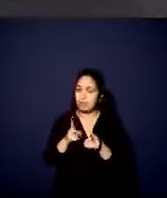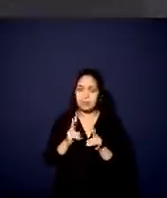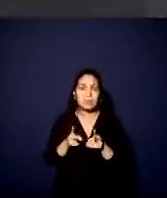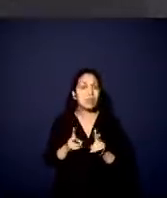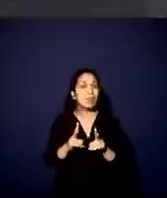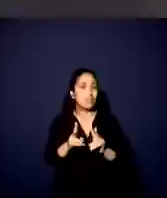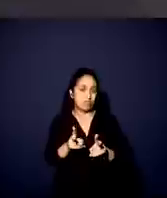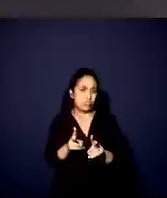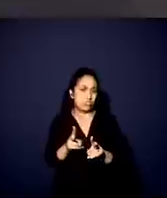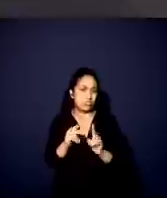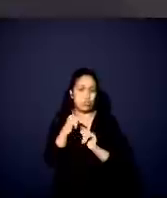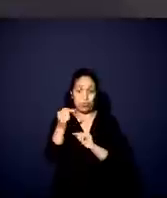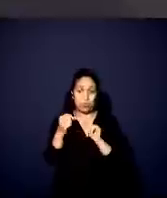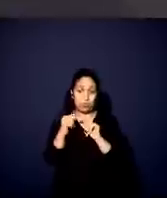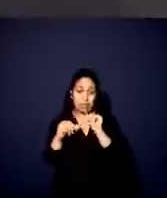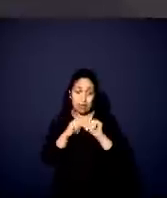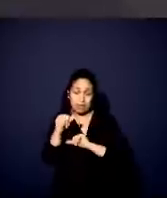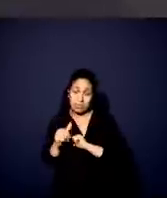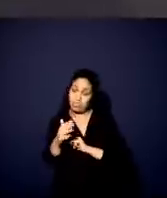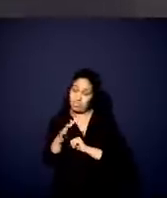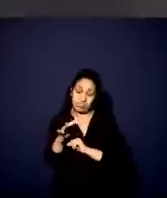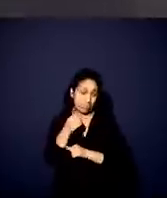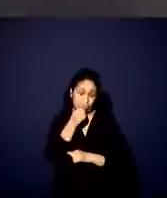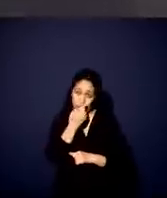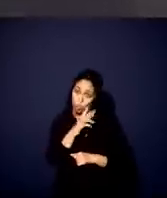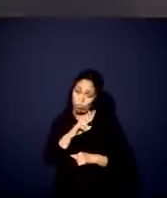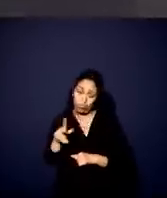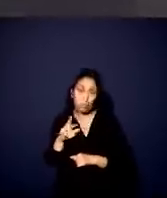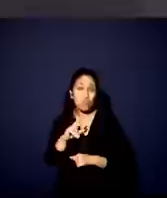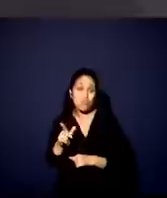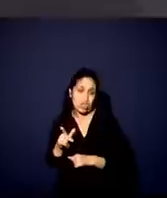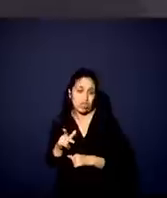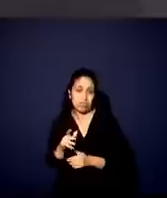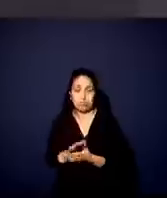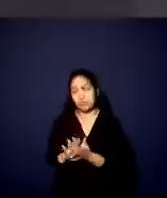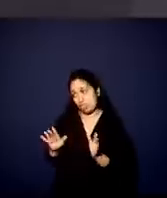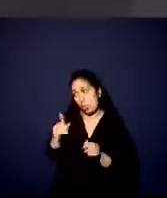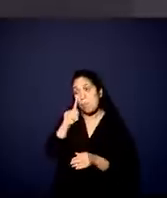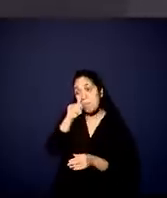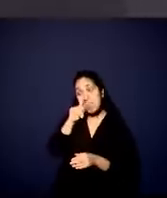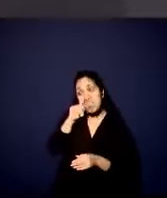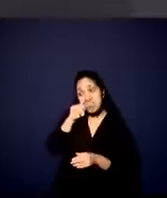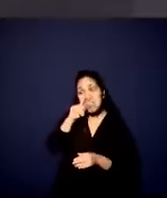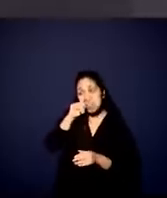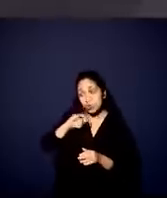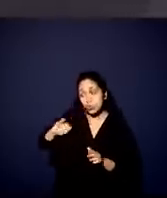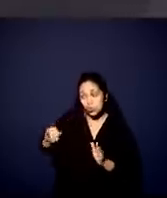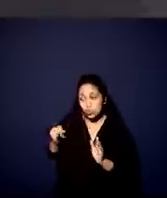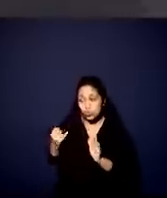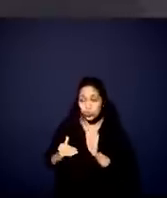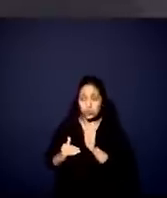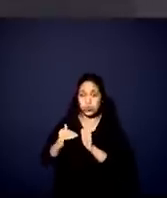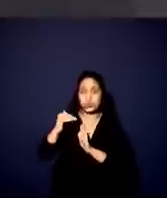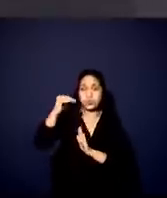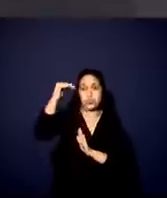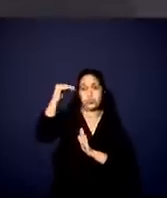alterar a meta pode não ser a solução coragem é